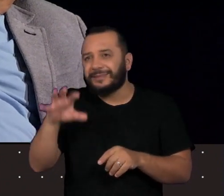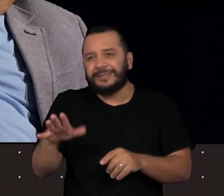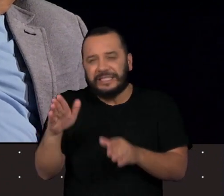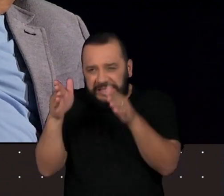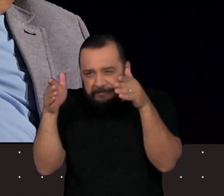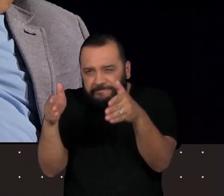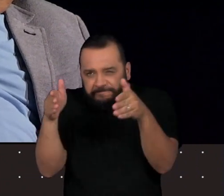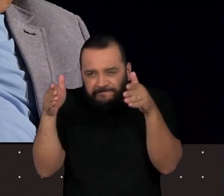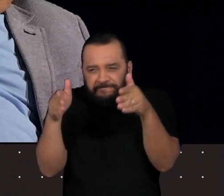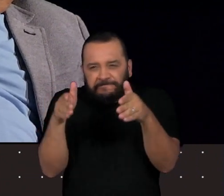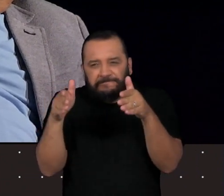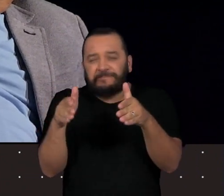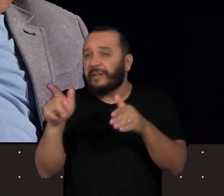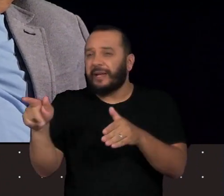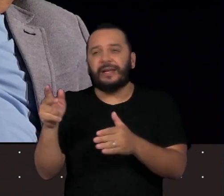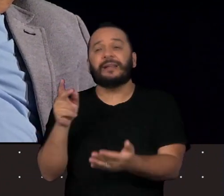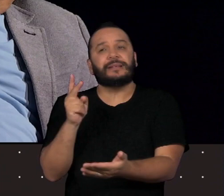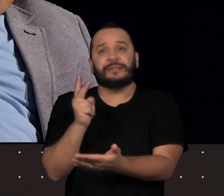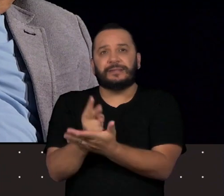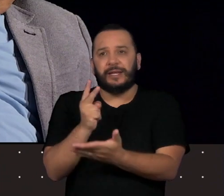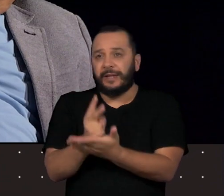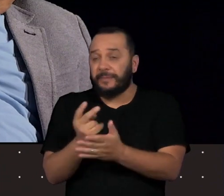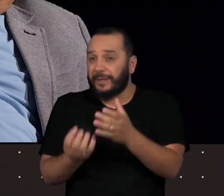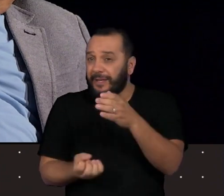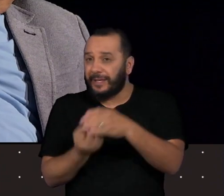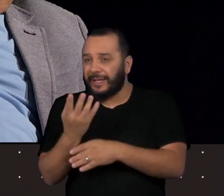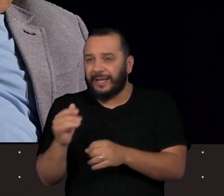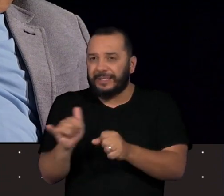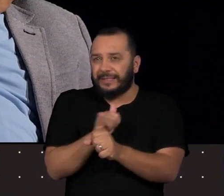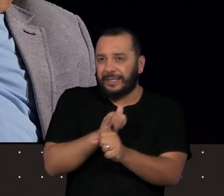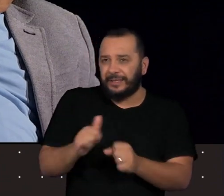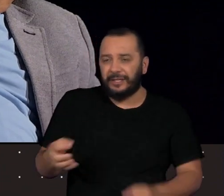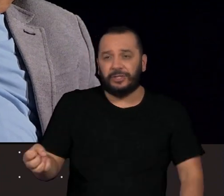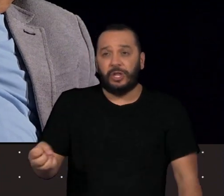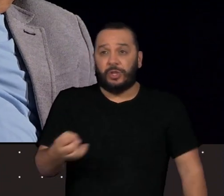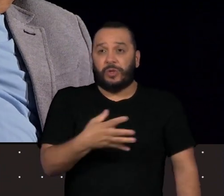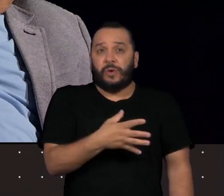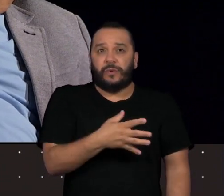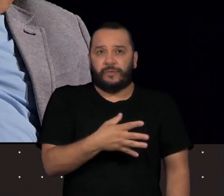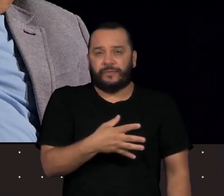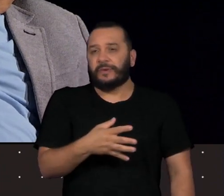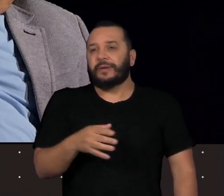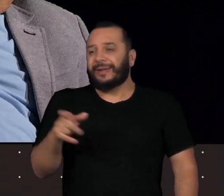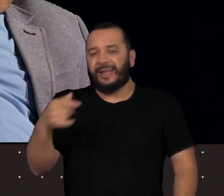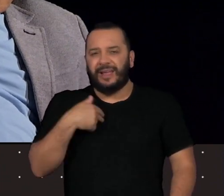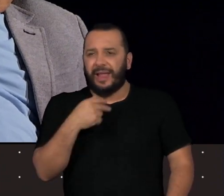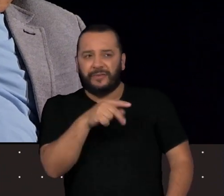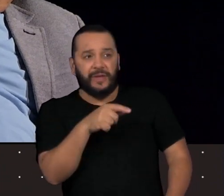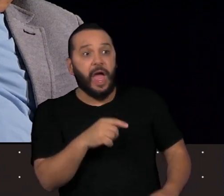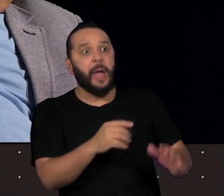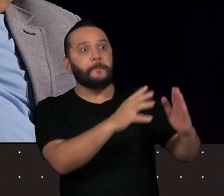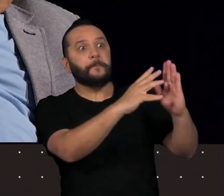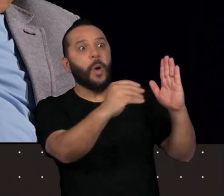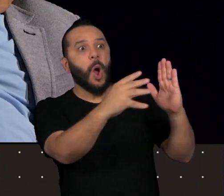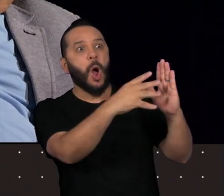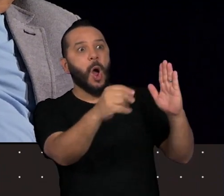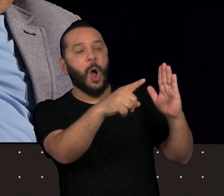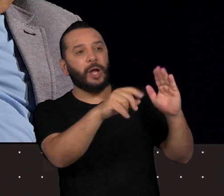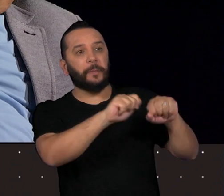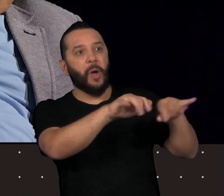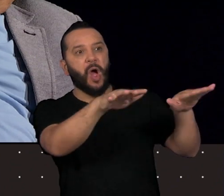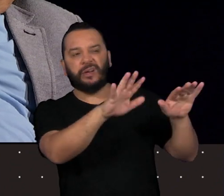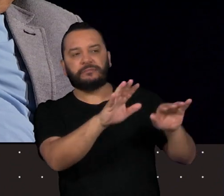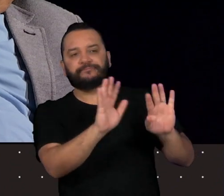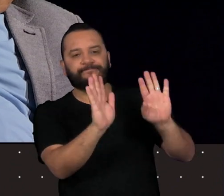disposição para construir novos caminhos sem se apegar a nenhum modismo mas ao mesmo tempo com uma